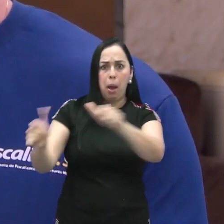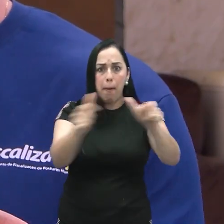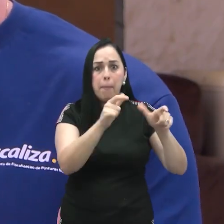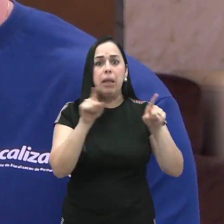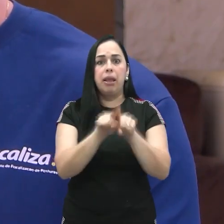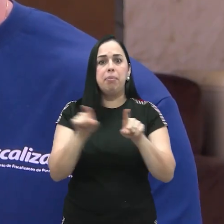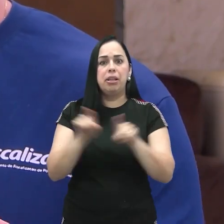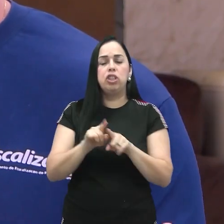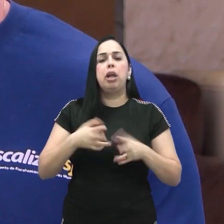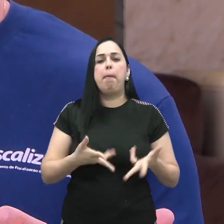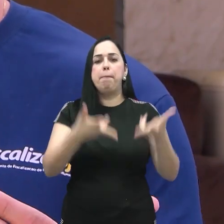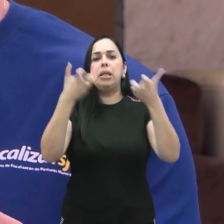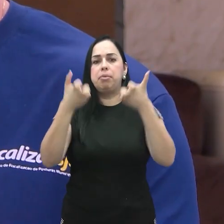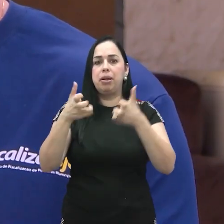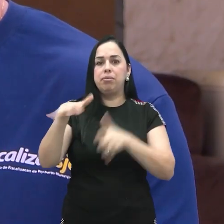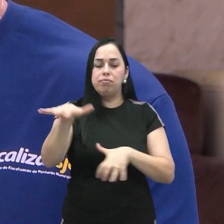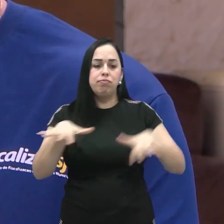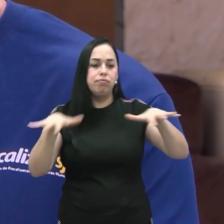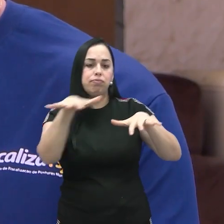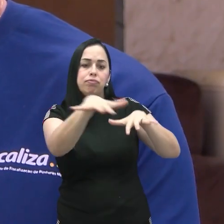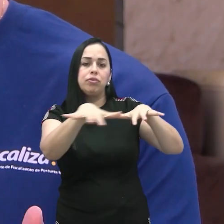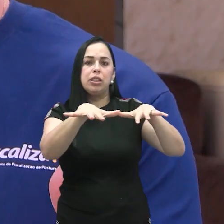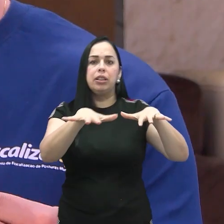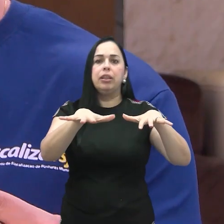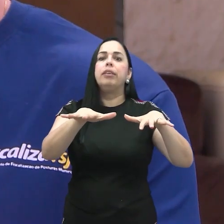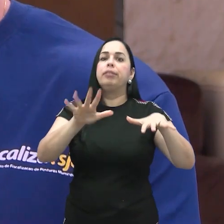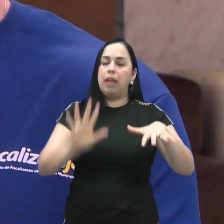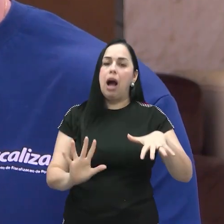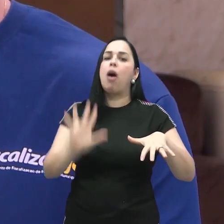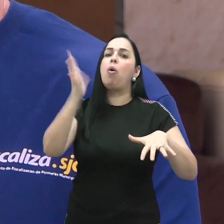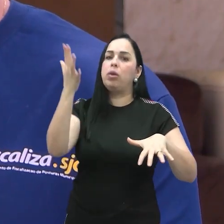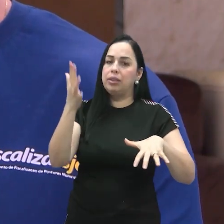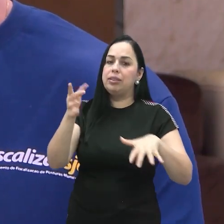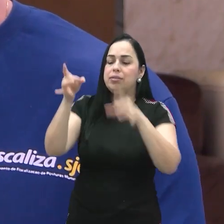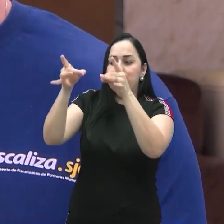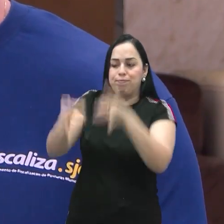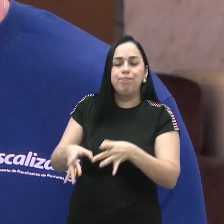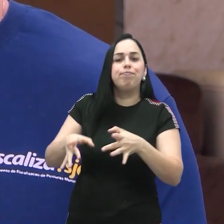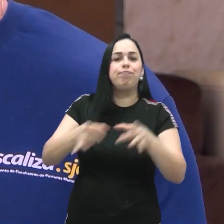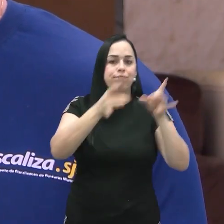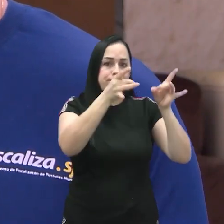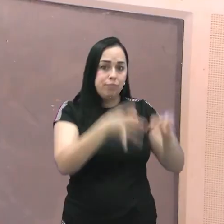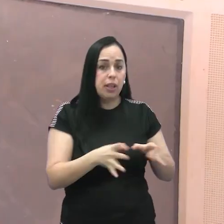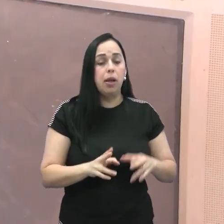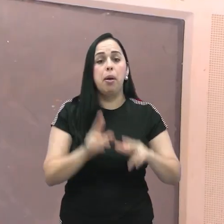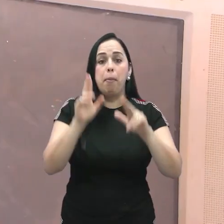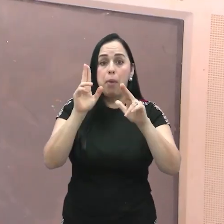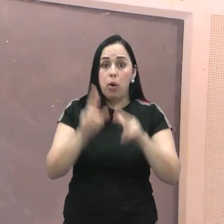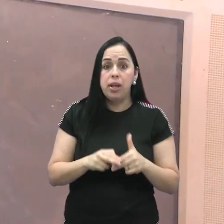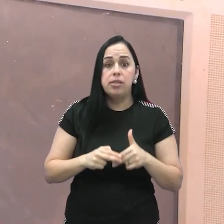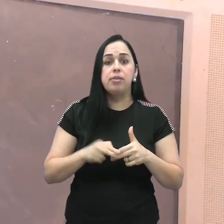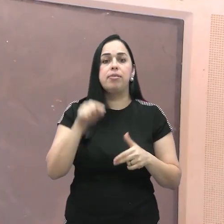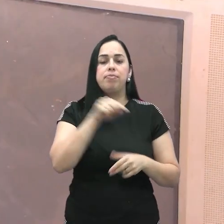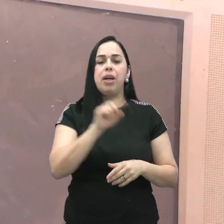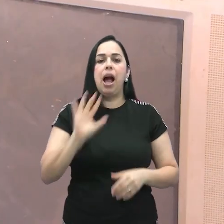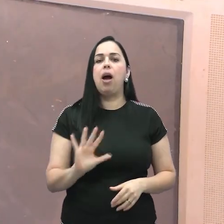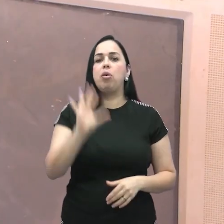todo, mas já verificamos que algumas regiões estão sendo mais usadas para esse descarte regular. Por conta do